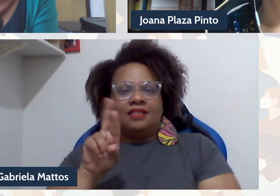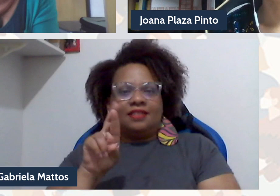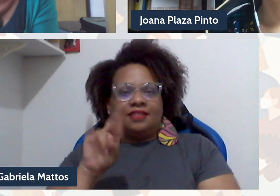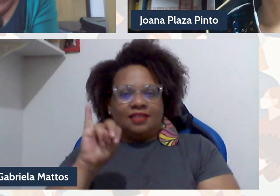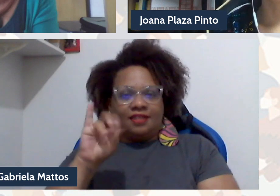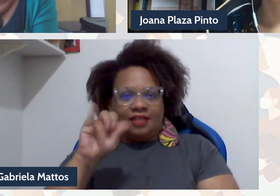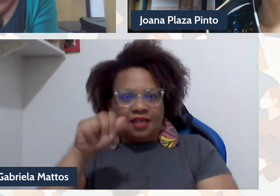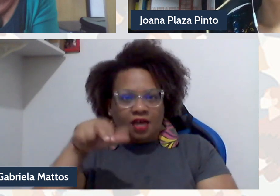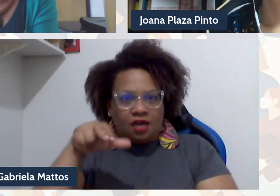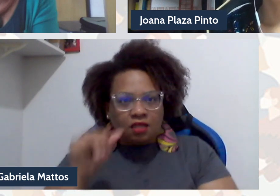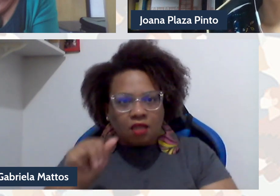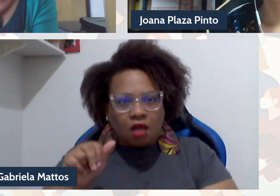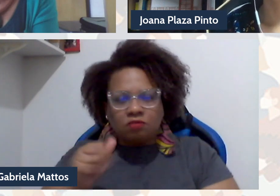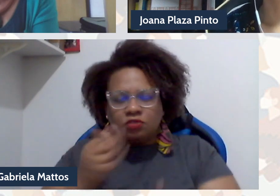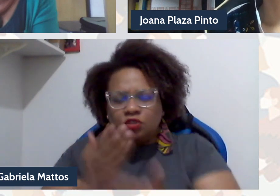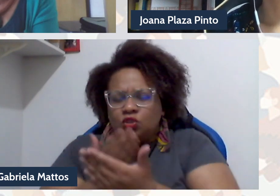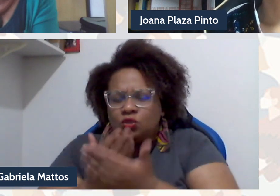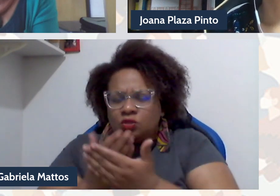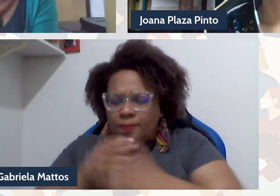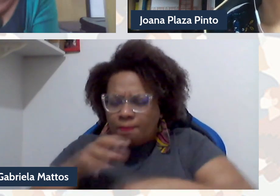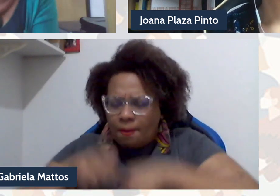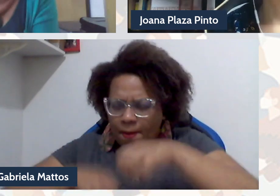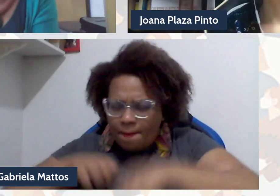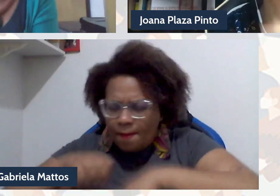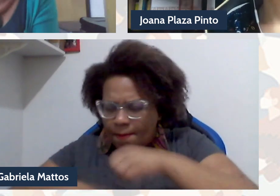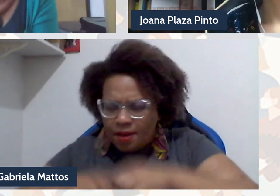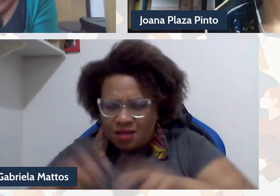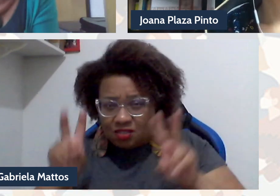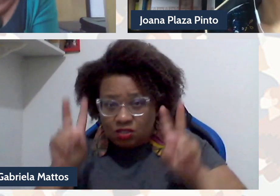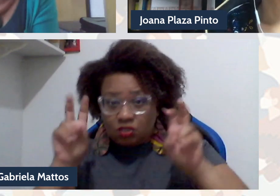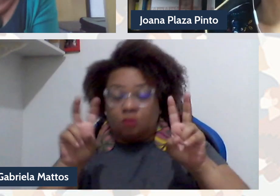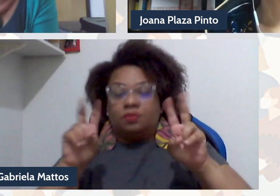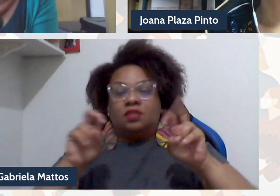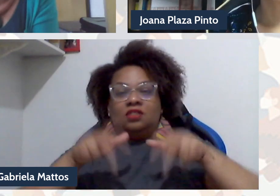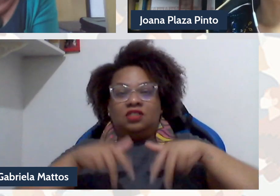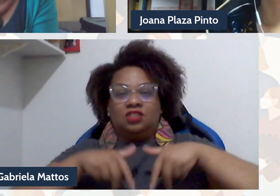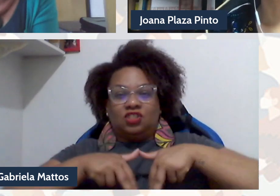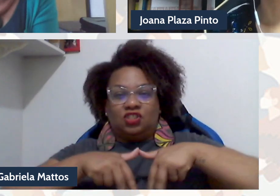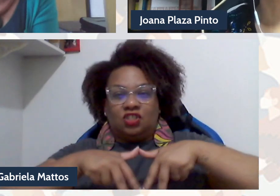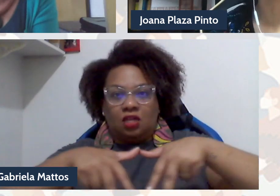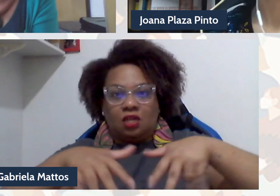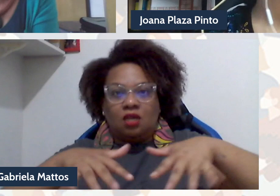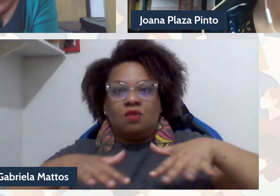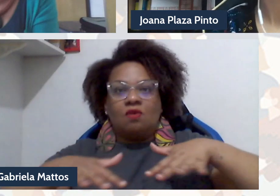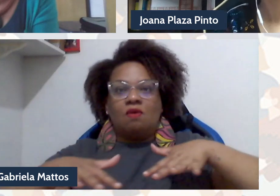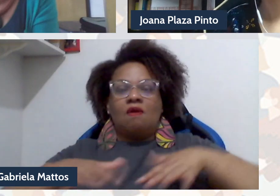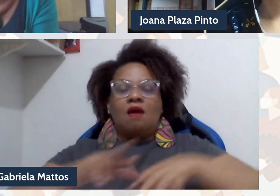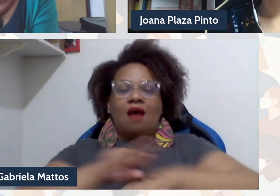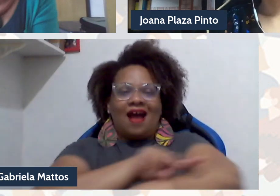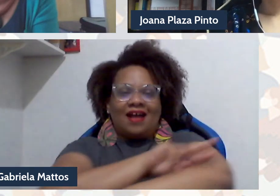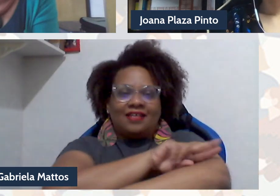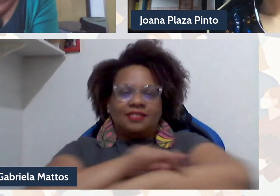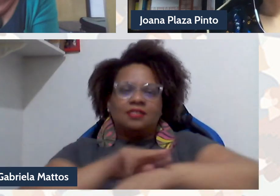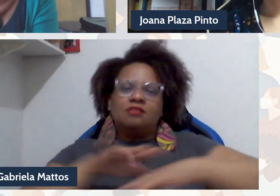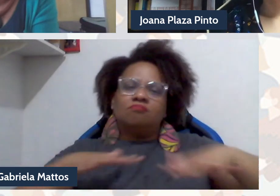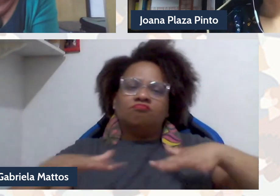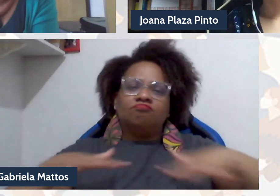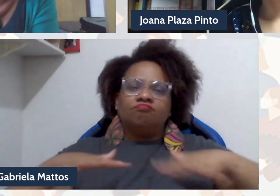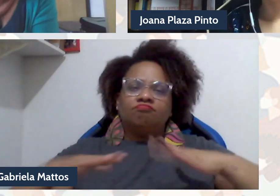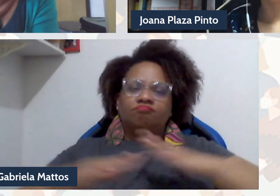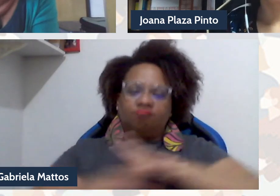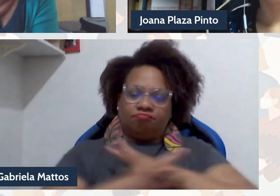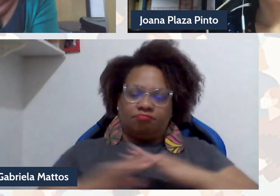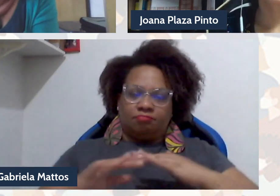aprofundou seus estudos sobre gênero, raça e mobilidade. No Babylon